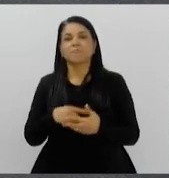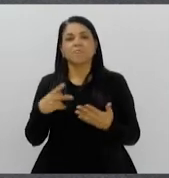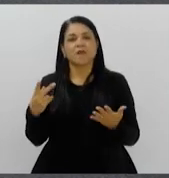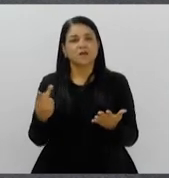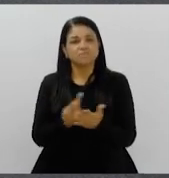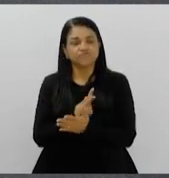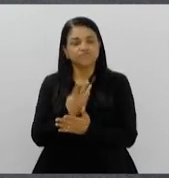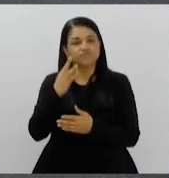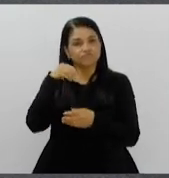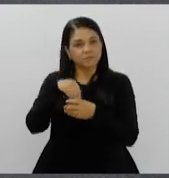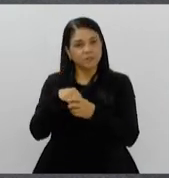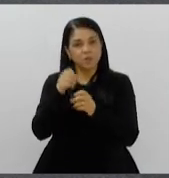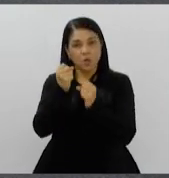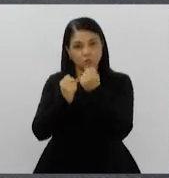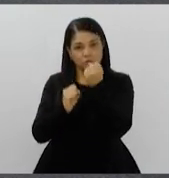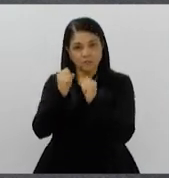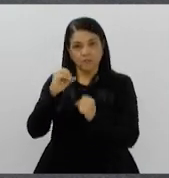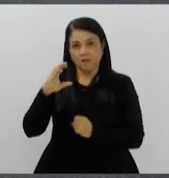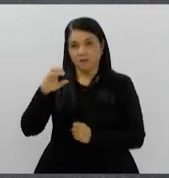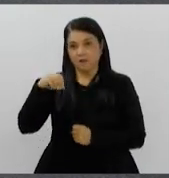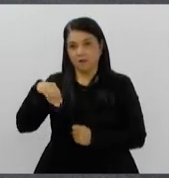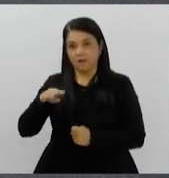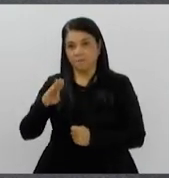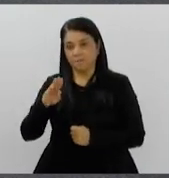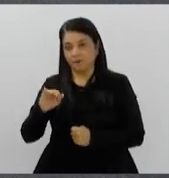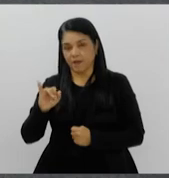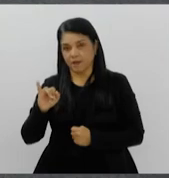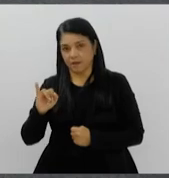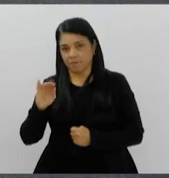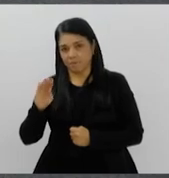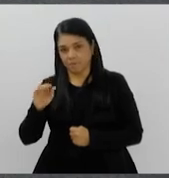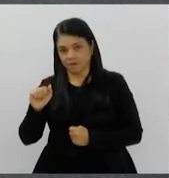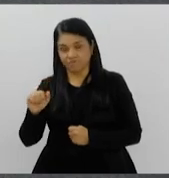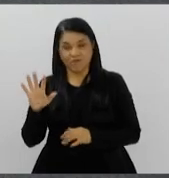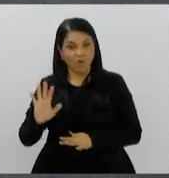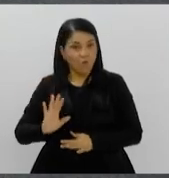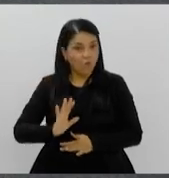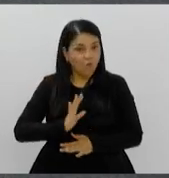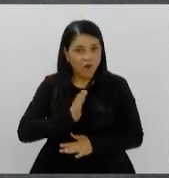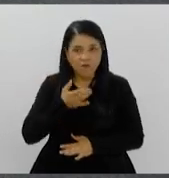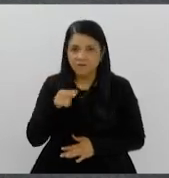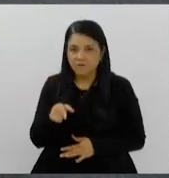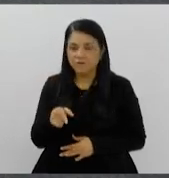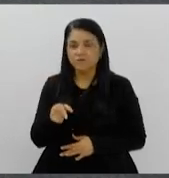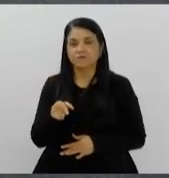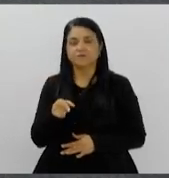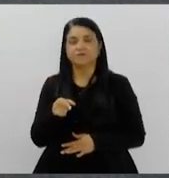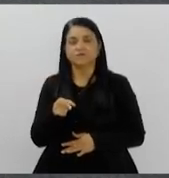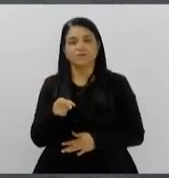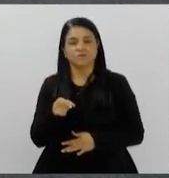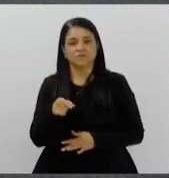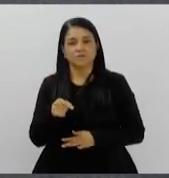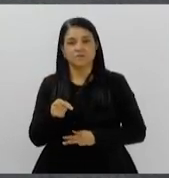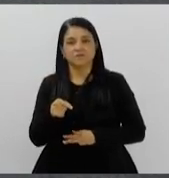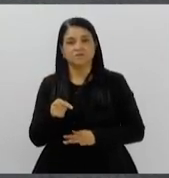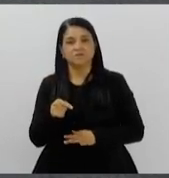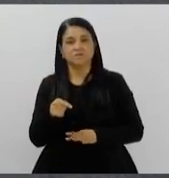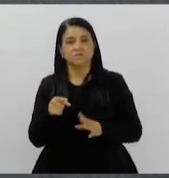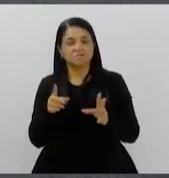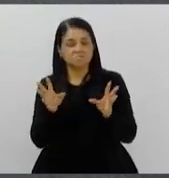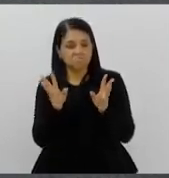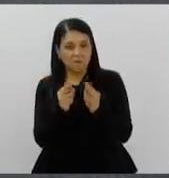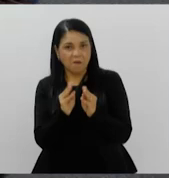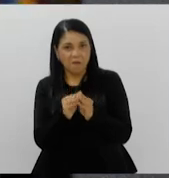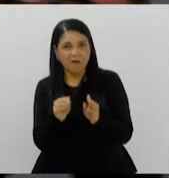usina Cambaíba, foi um terror que sintetiza a desgraça que